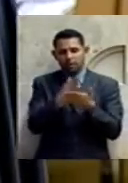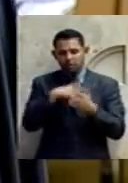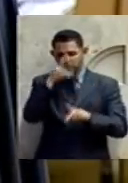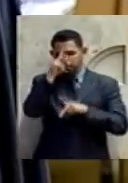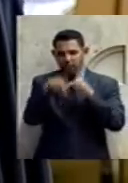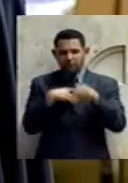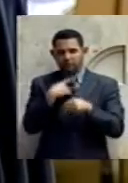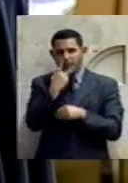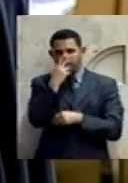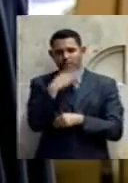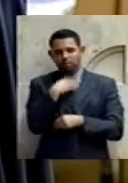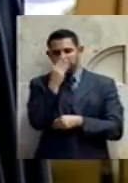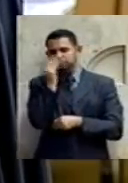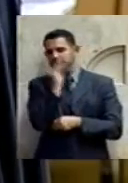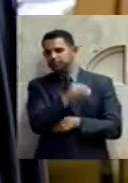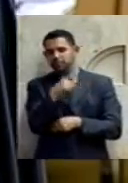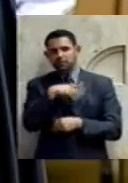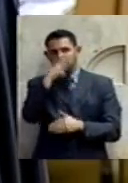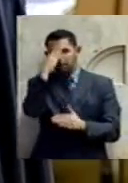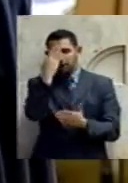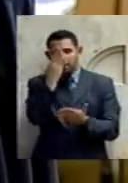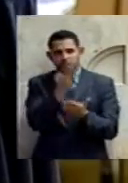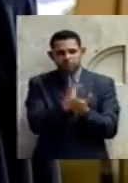instituto nascido sob o palio